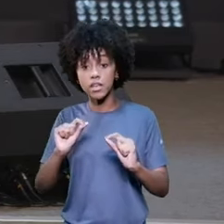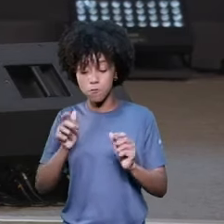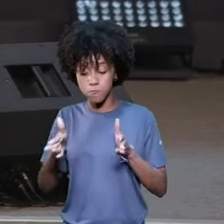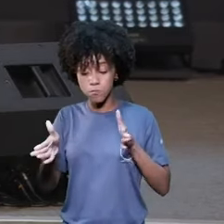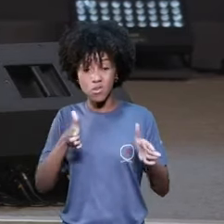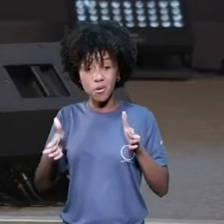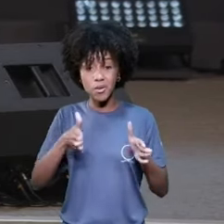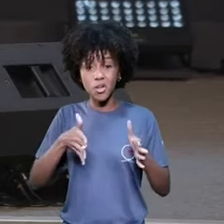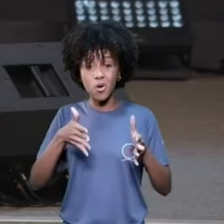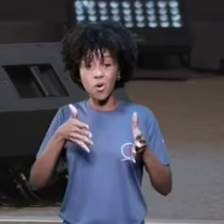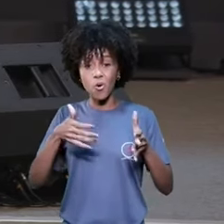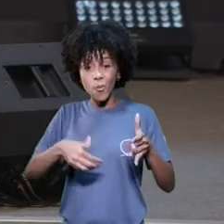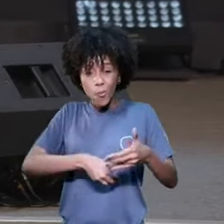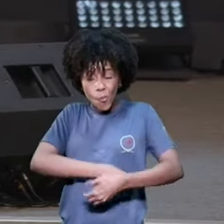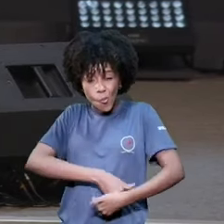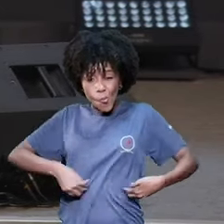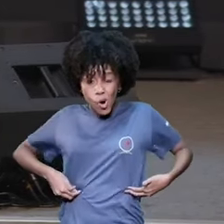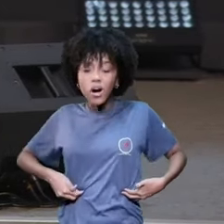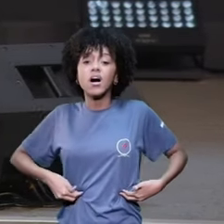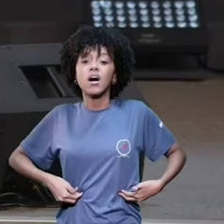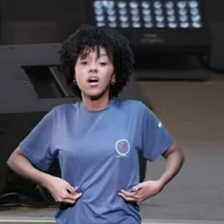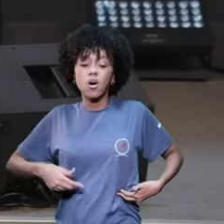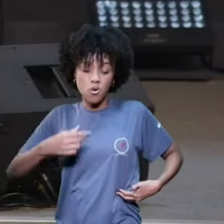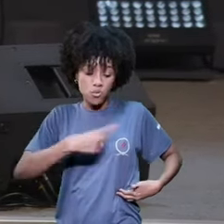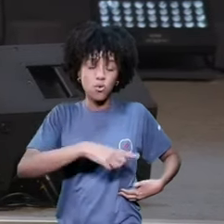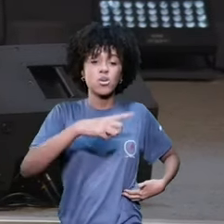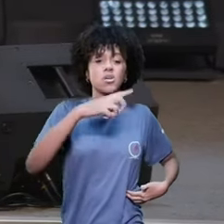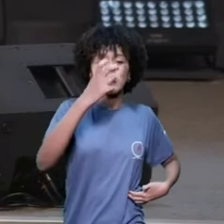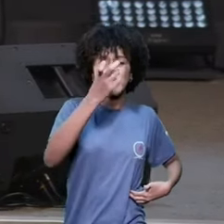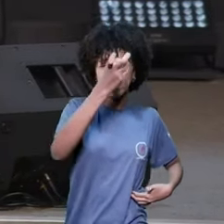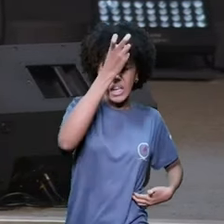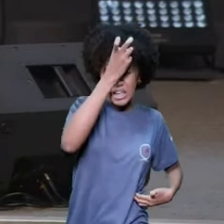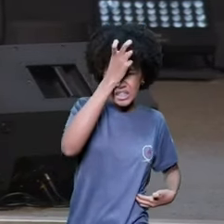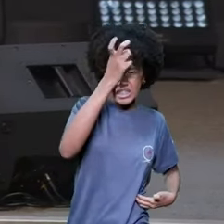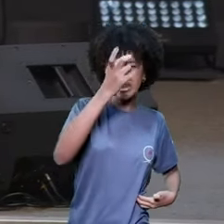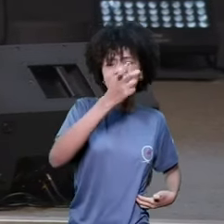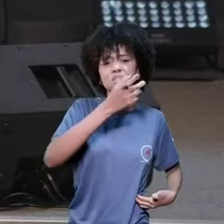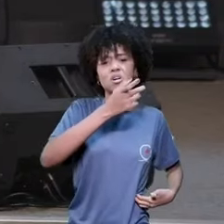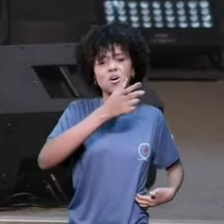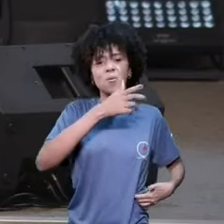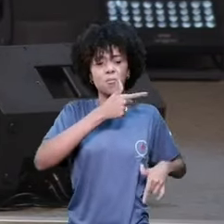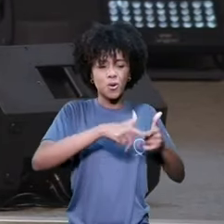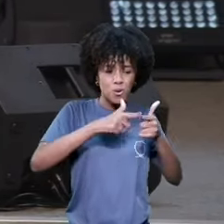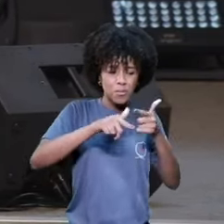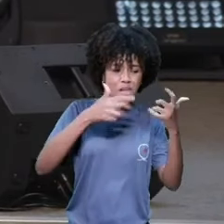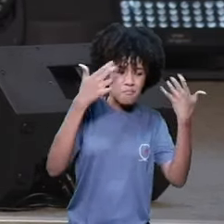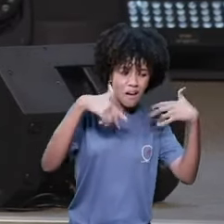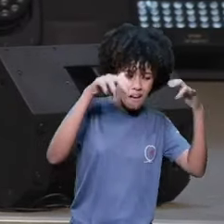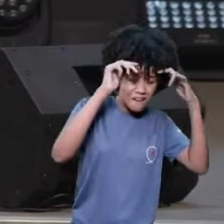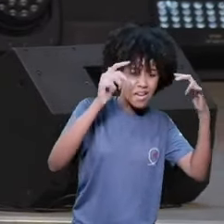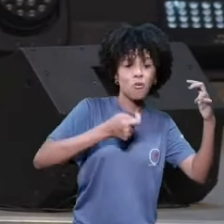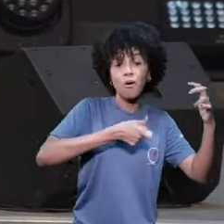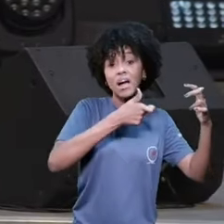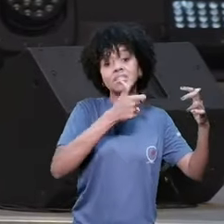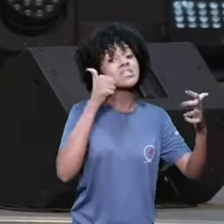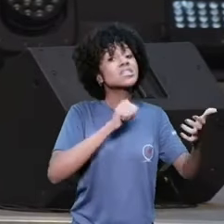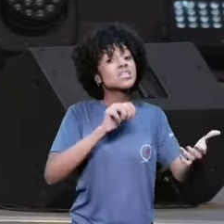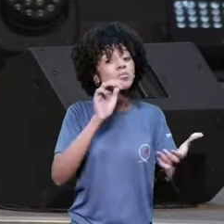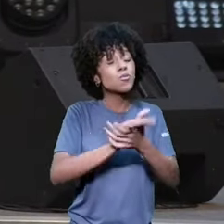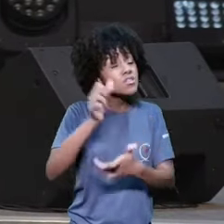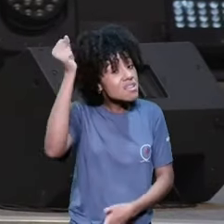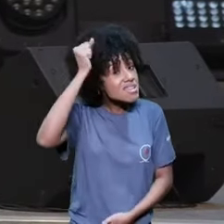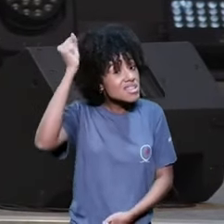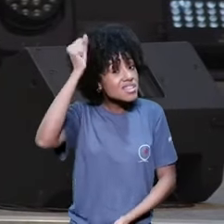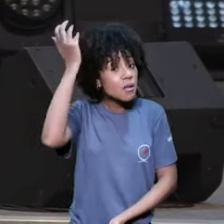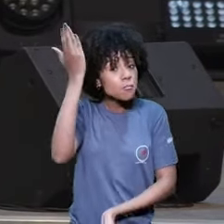Abraão fez? Desceu para o Egito. Chegou no Egito, teve problema com o rei, quase perdeu a esposa, voltou para a terra. Quando ele volta para a terra, ele descobre que o sobrinho